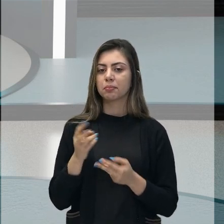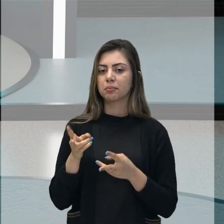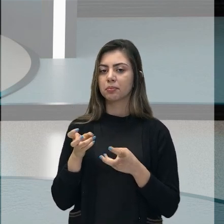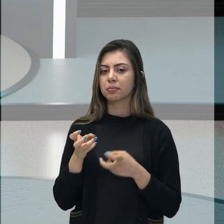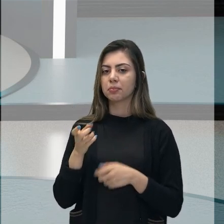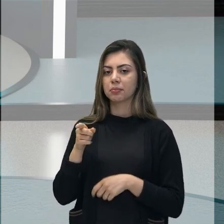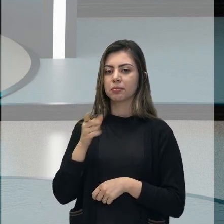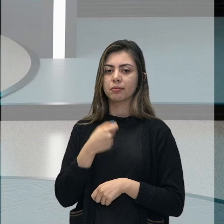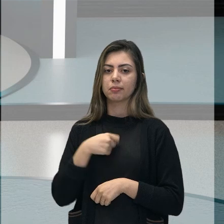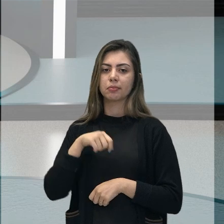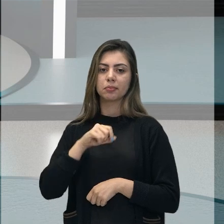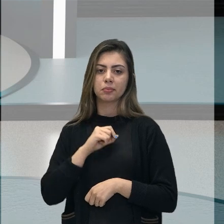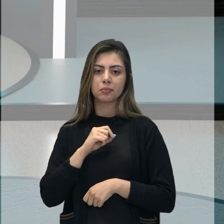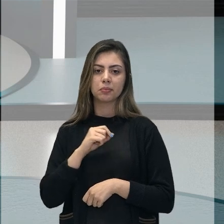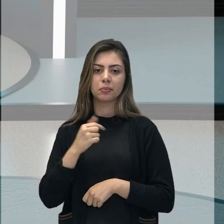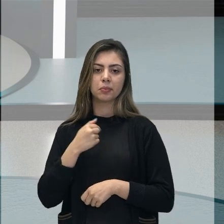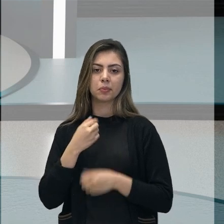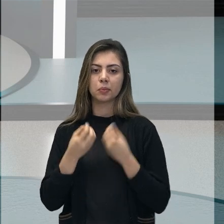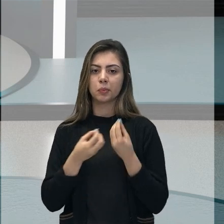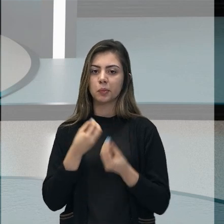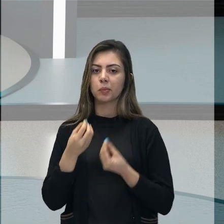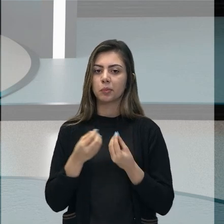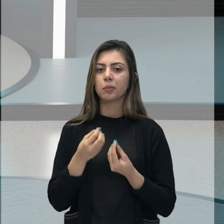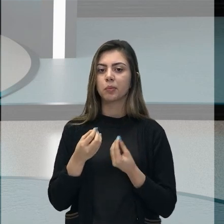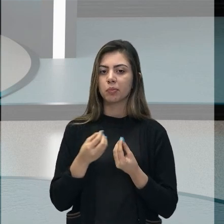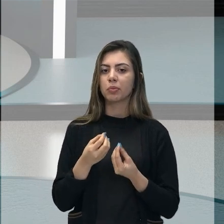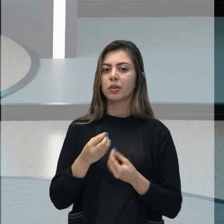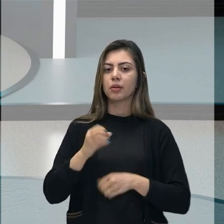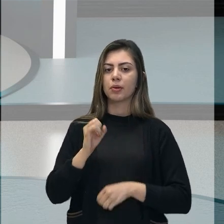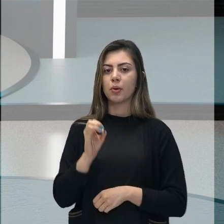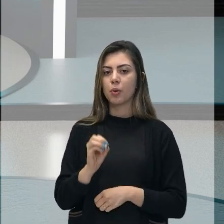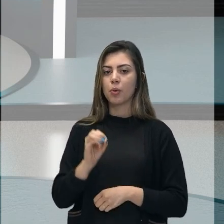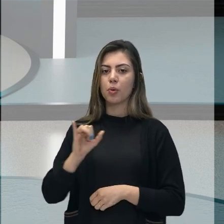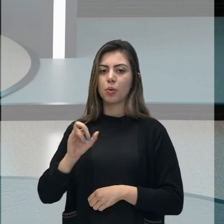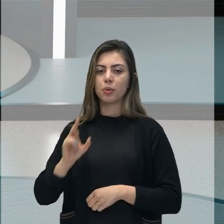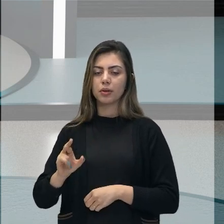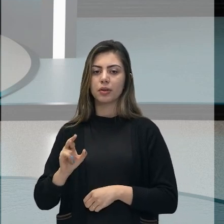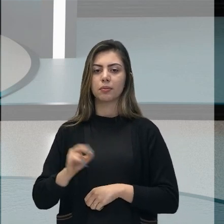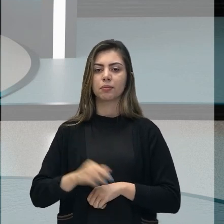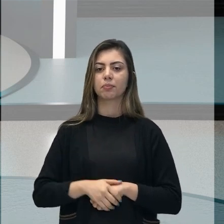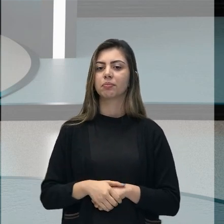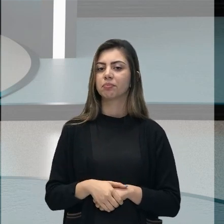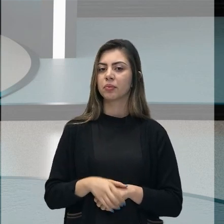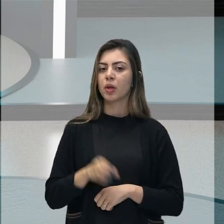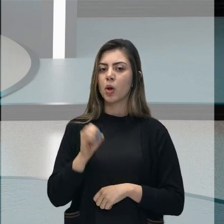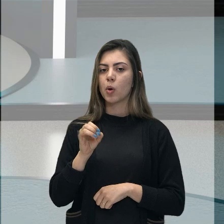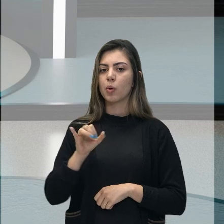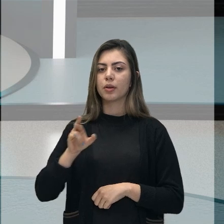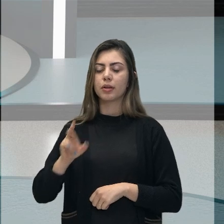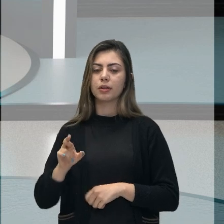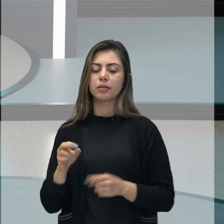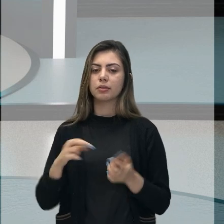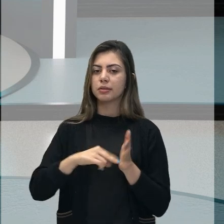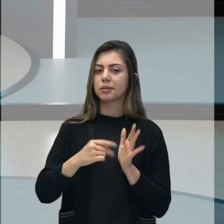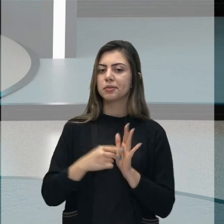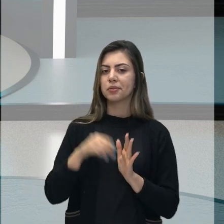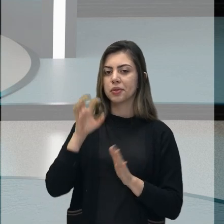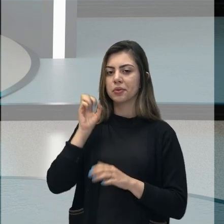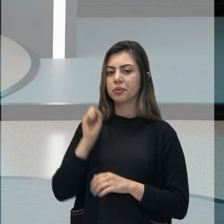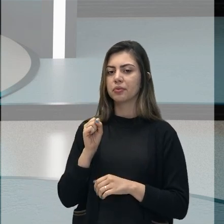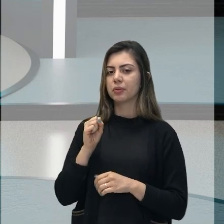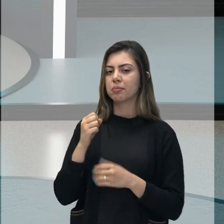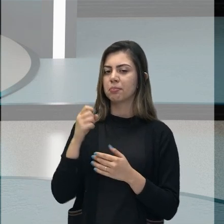espanhol, eu oía, tu oías, ele oía, nosotros oíamos, vosotros oíais